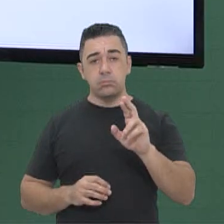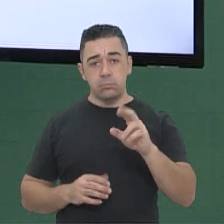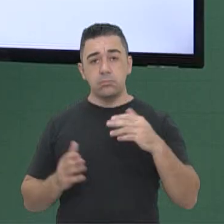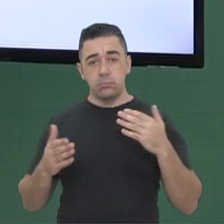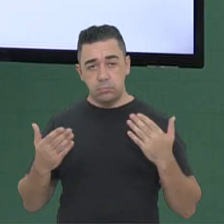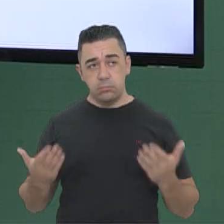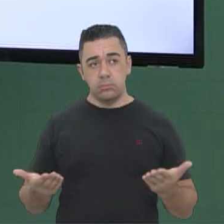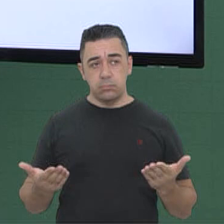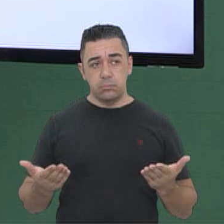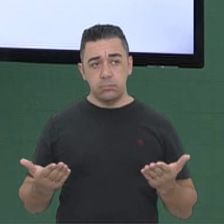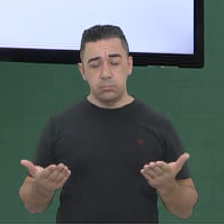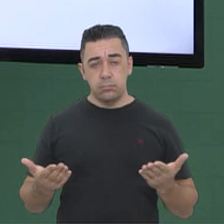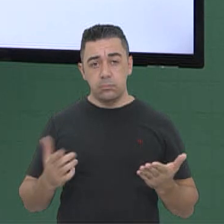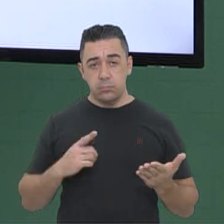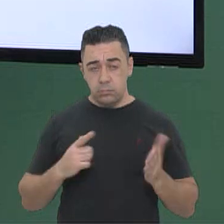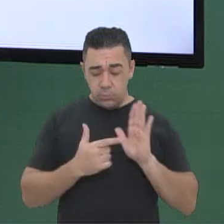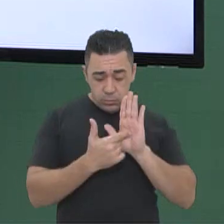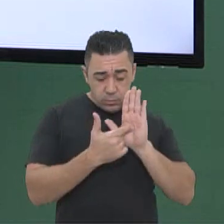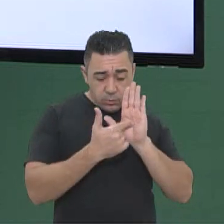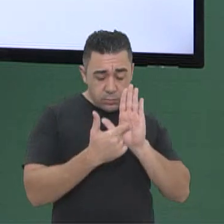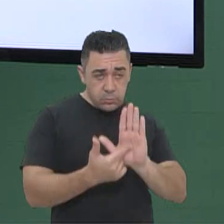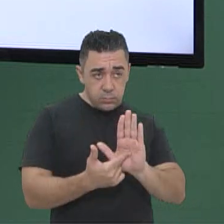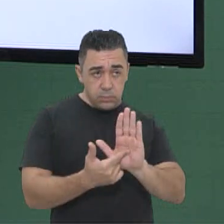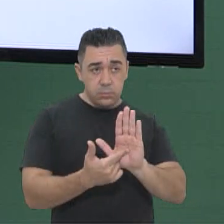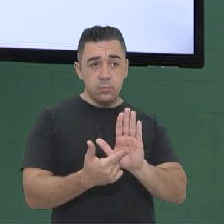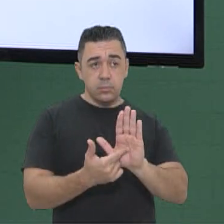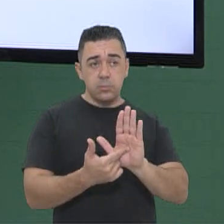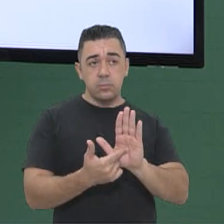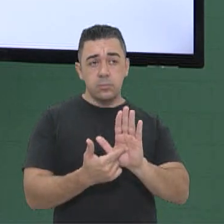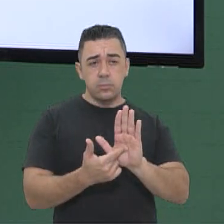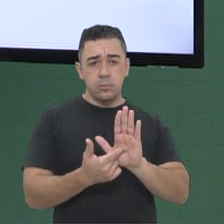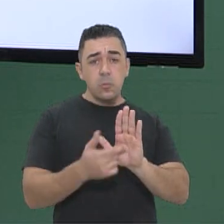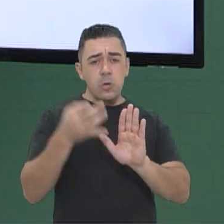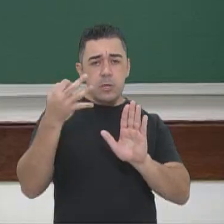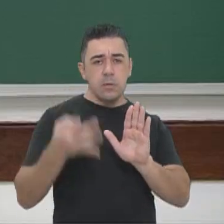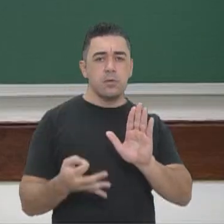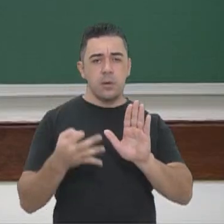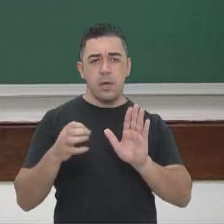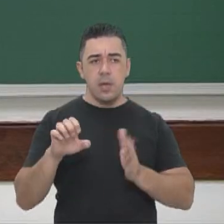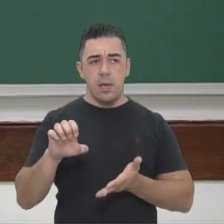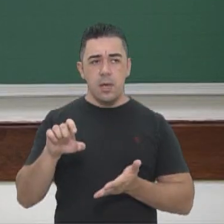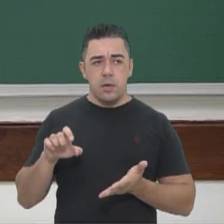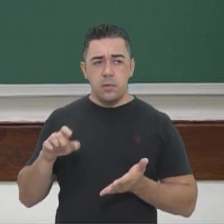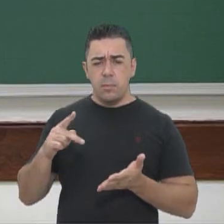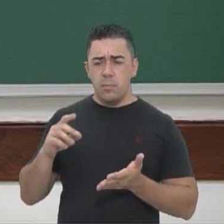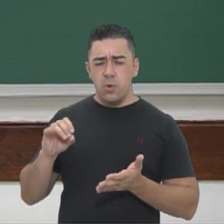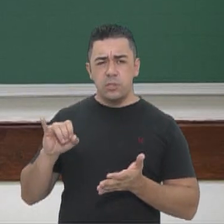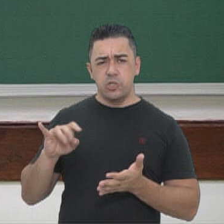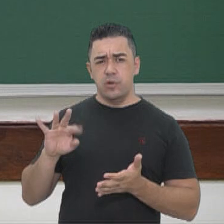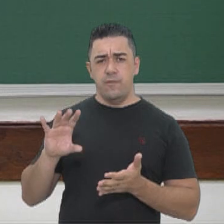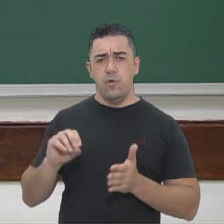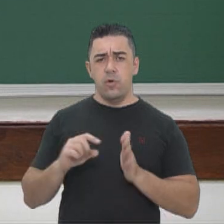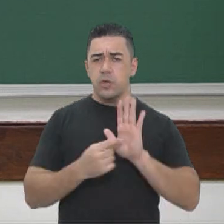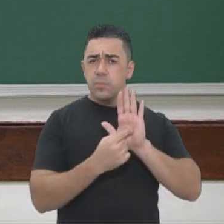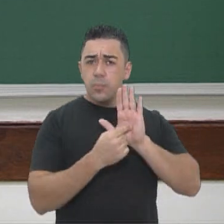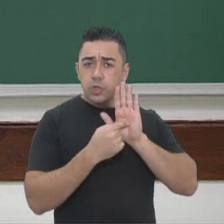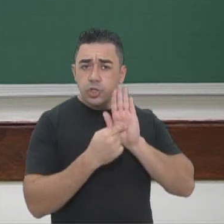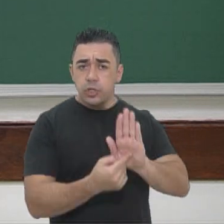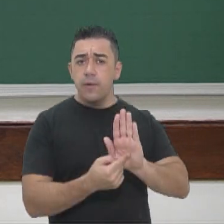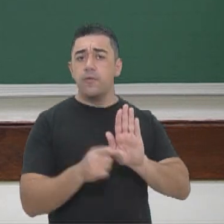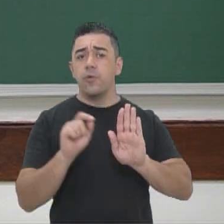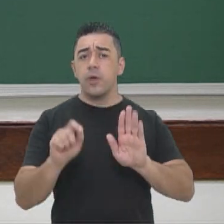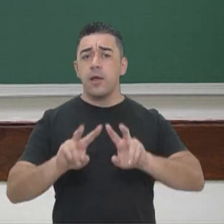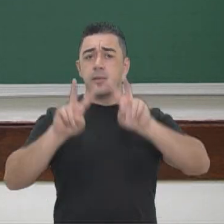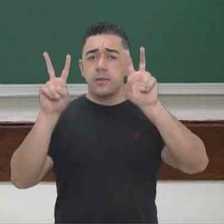então, texto expositivo, respondeu de forma correta. Qual o caráter de um tema, de